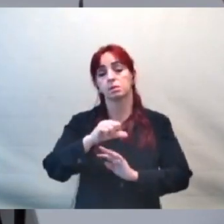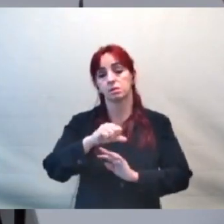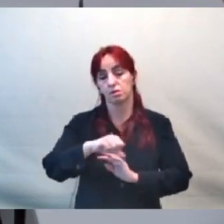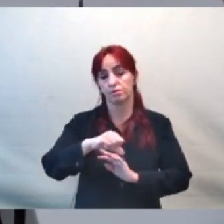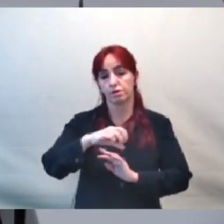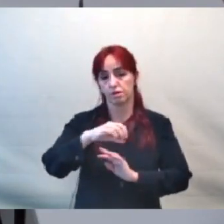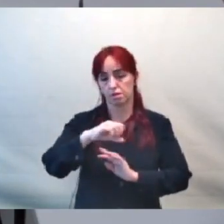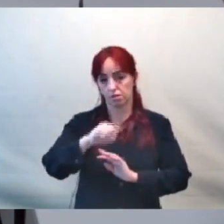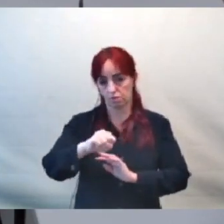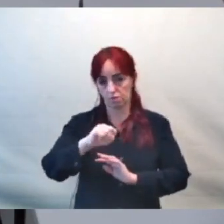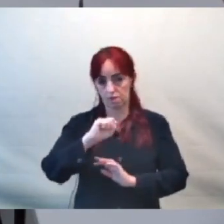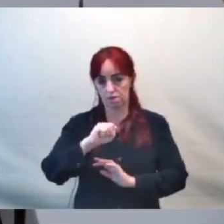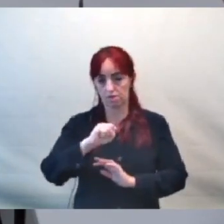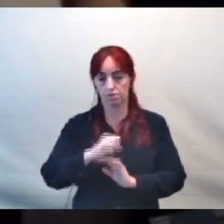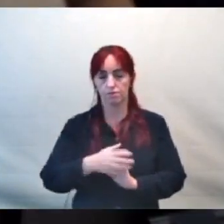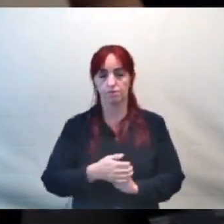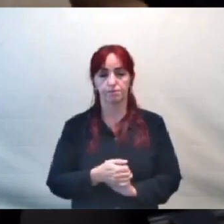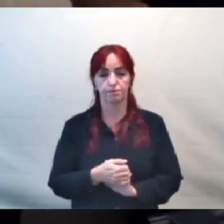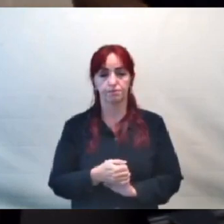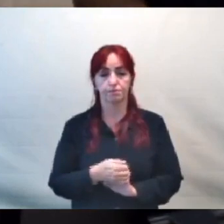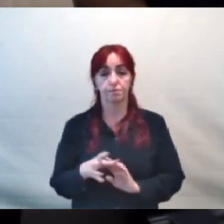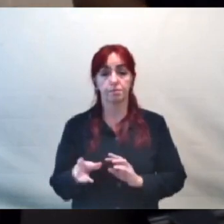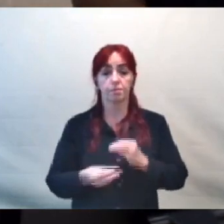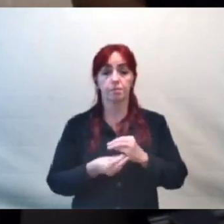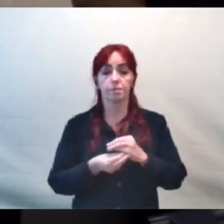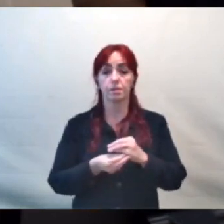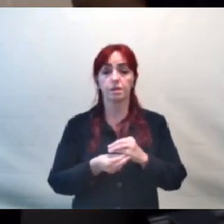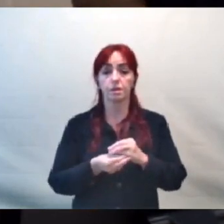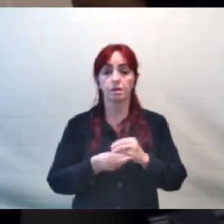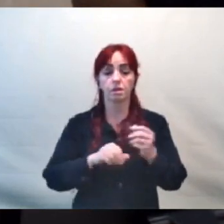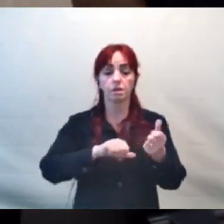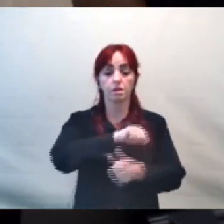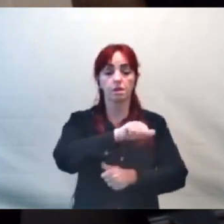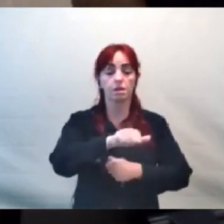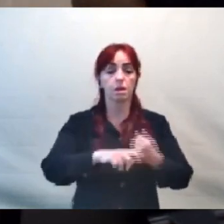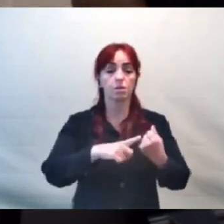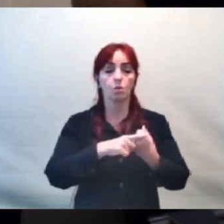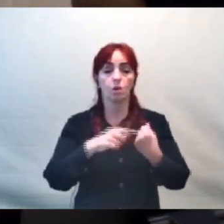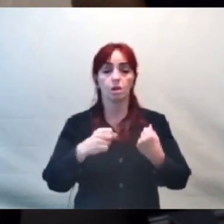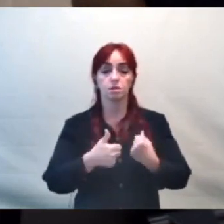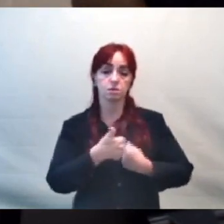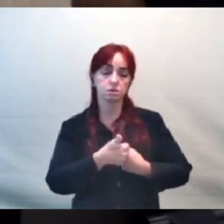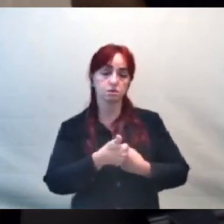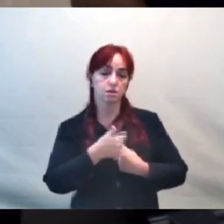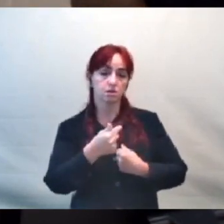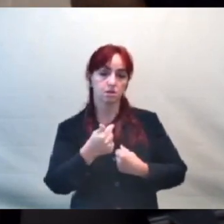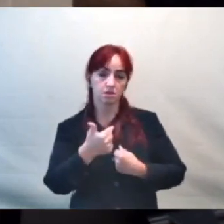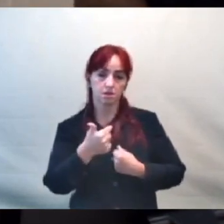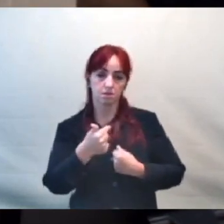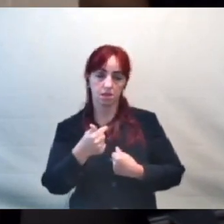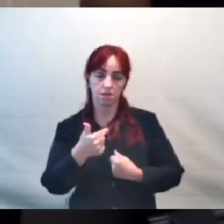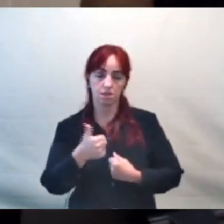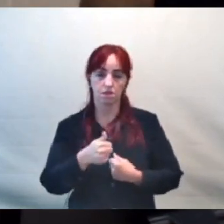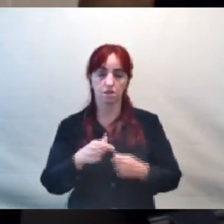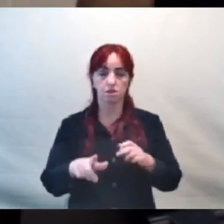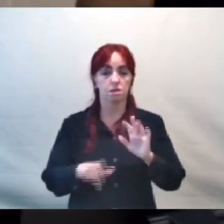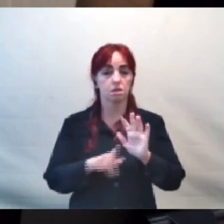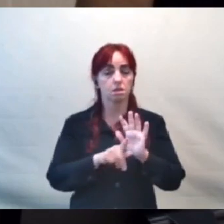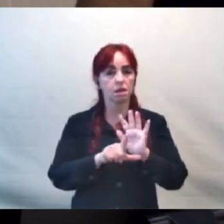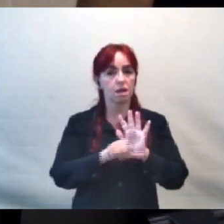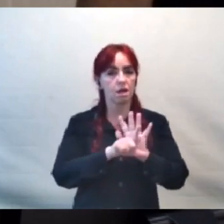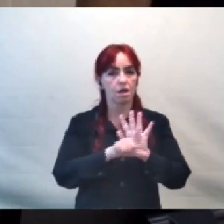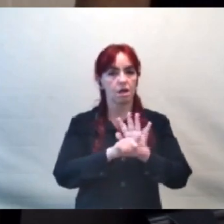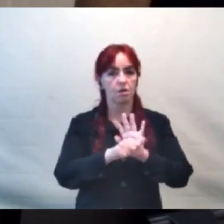798/2023, primeiro turno. Ementa. Altera o artigo 117 da lei 11.416, de